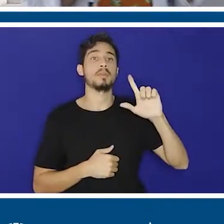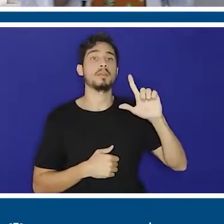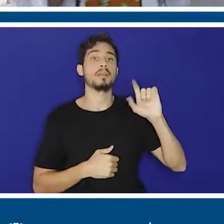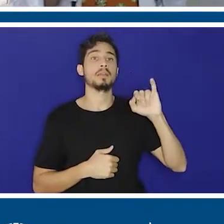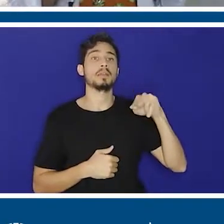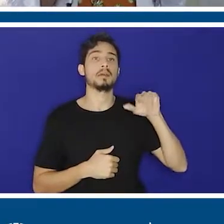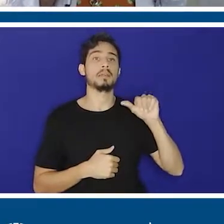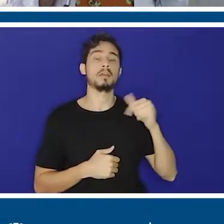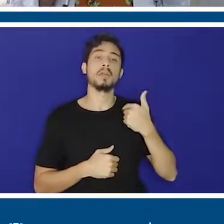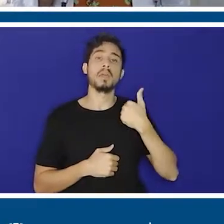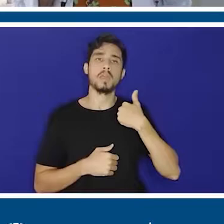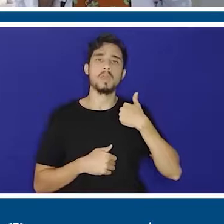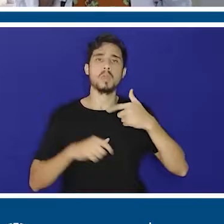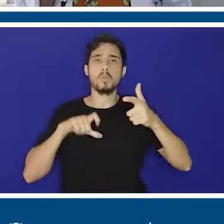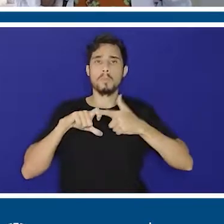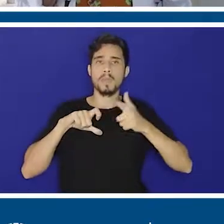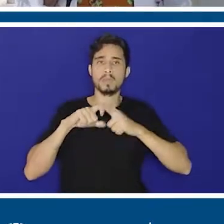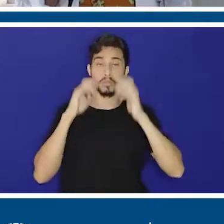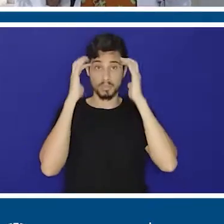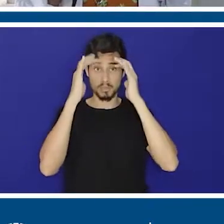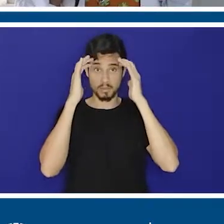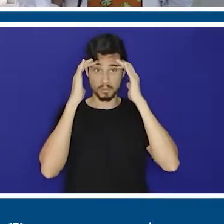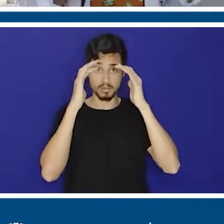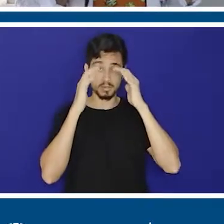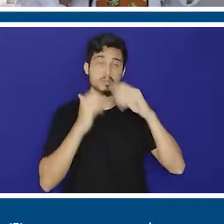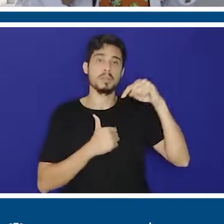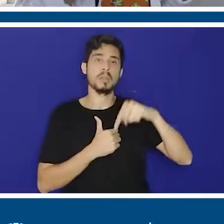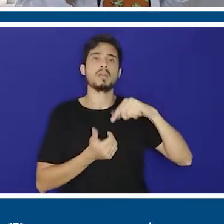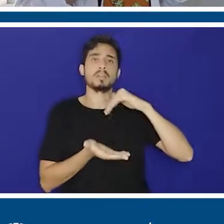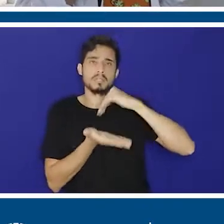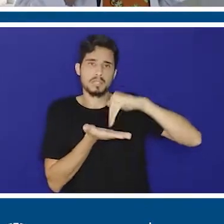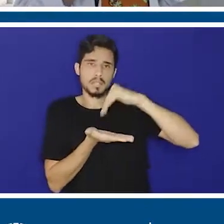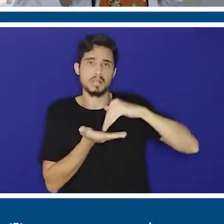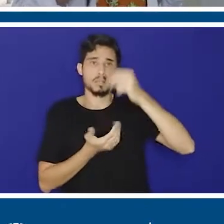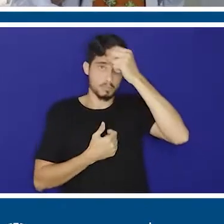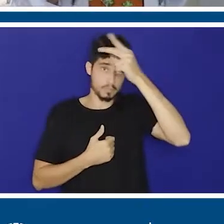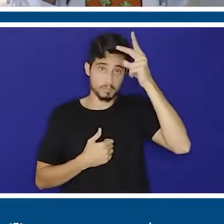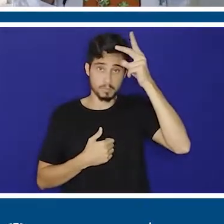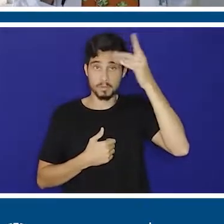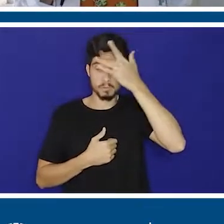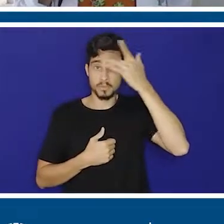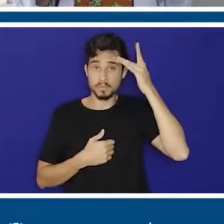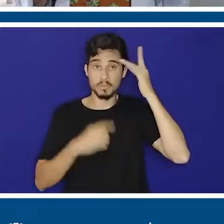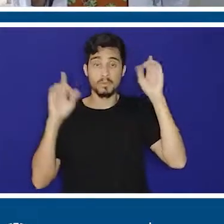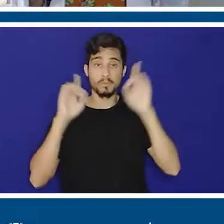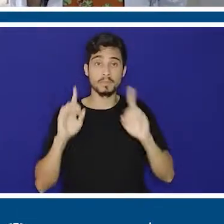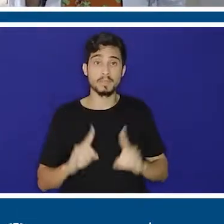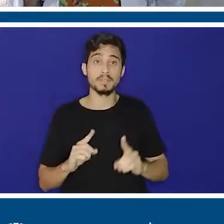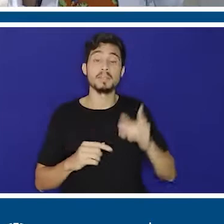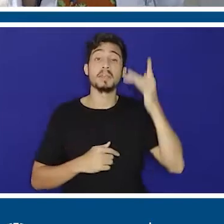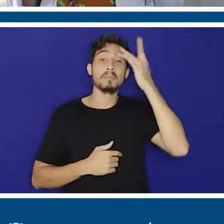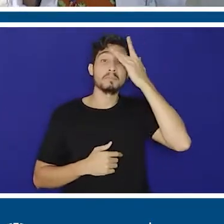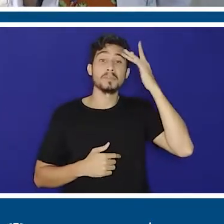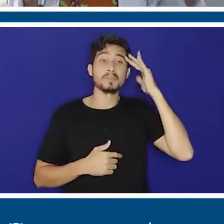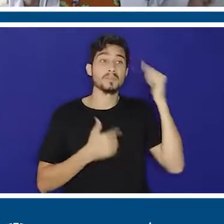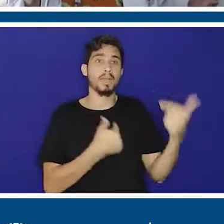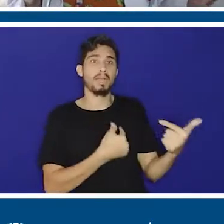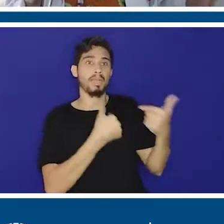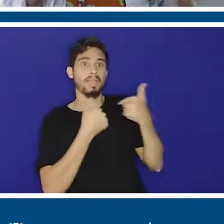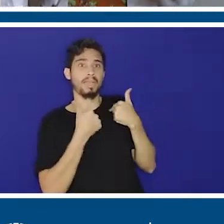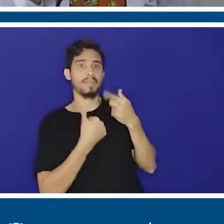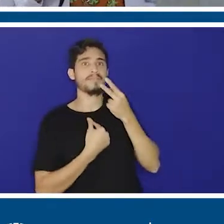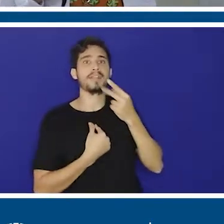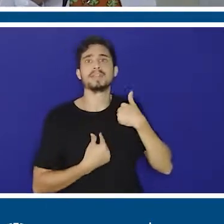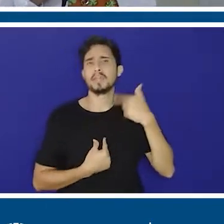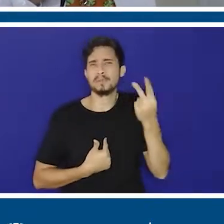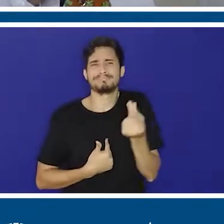Eliana, eu sou neurologista aqui da Secretaria Municipal da Pessoa com Deficiência. Como o pessoal diz na gíria, sou peça de